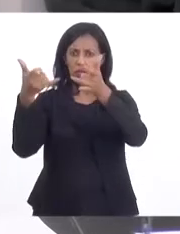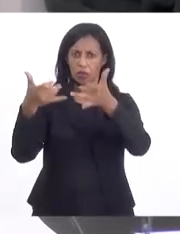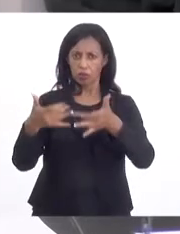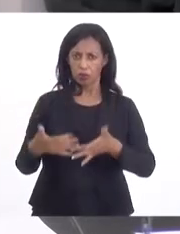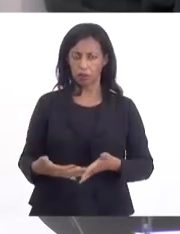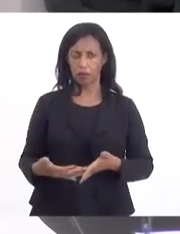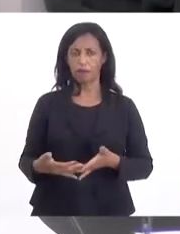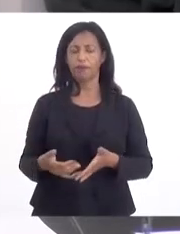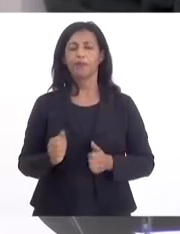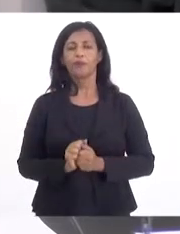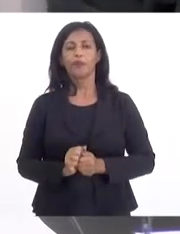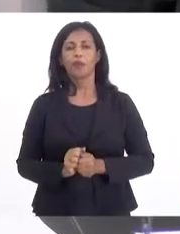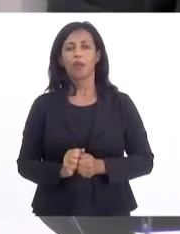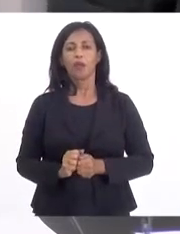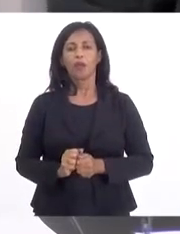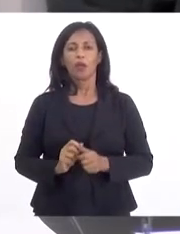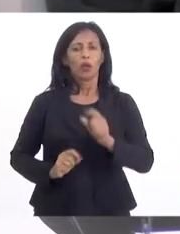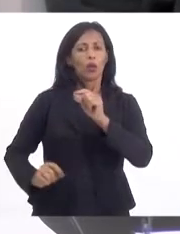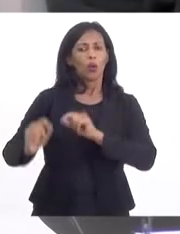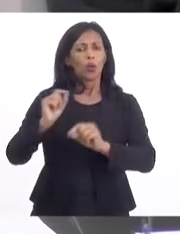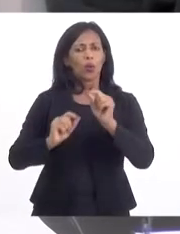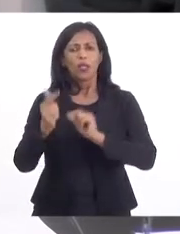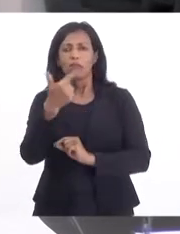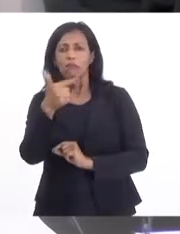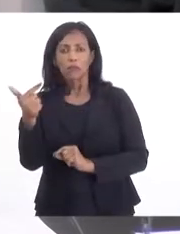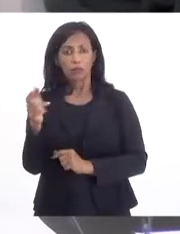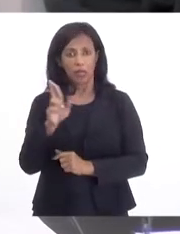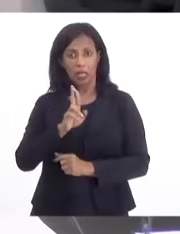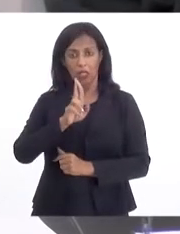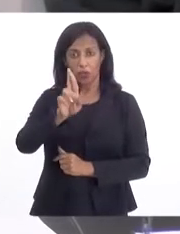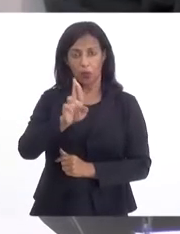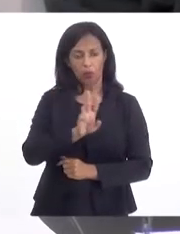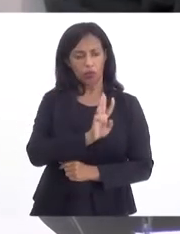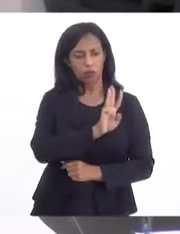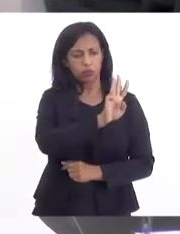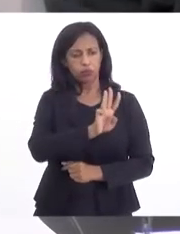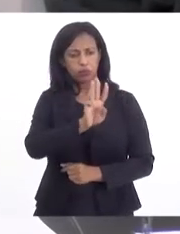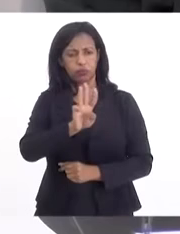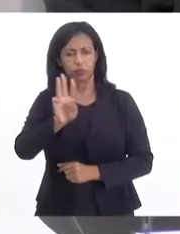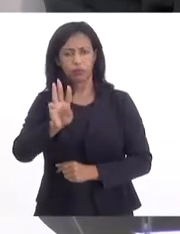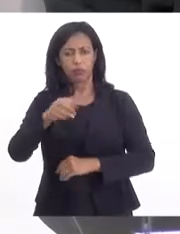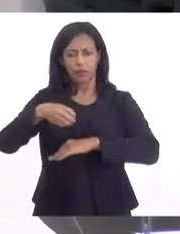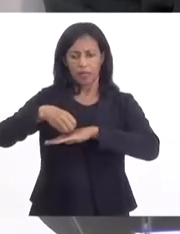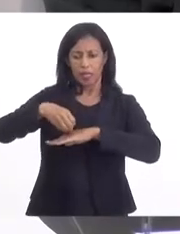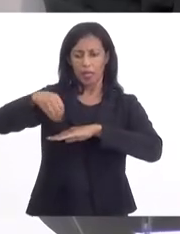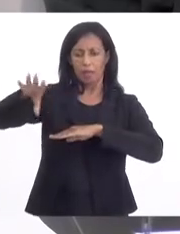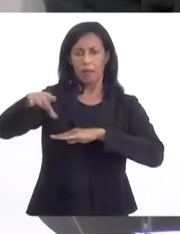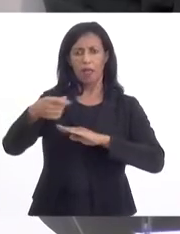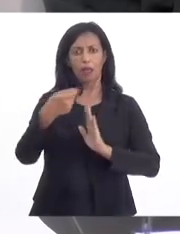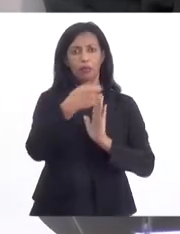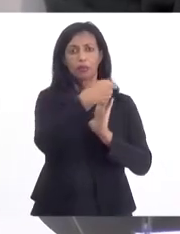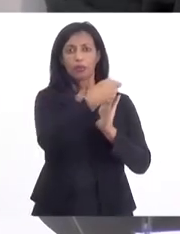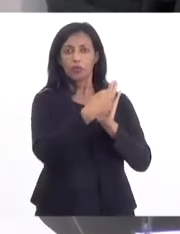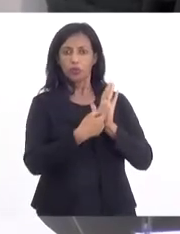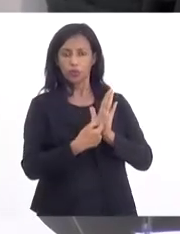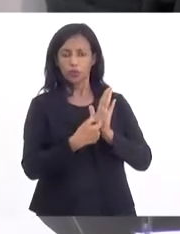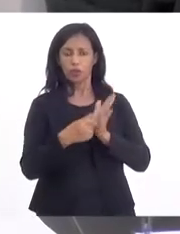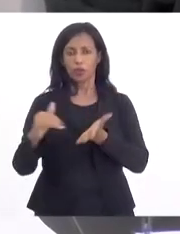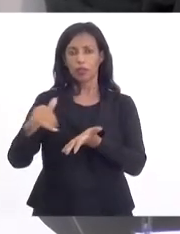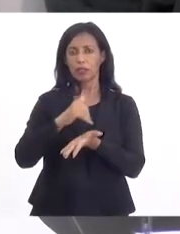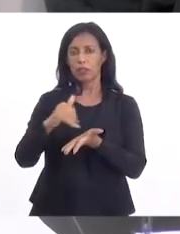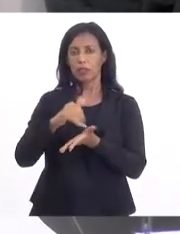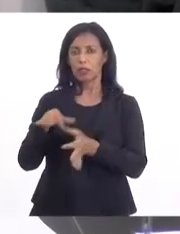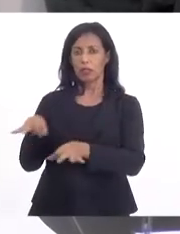questionamentos que não puderem ser respondidos pelo site serão encaminhados por escrito à Secretaria de